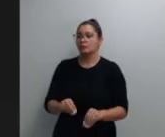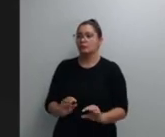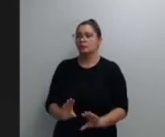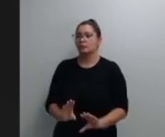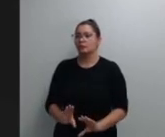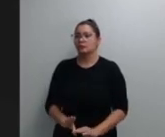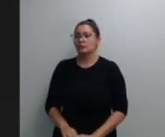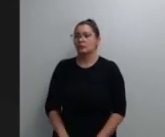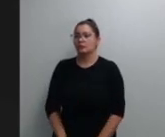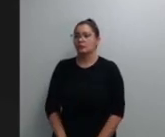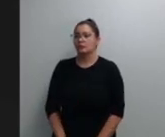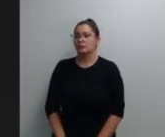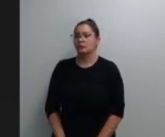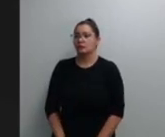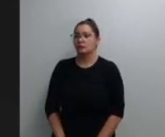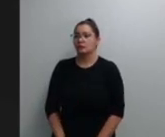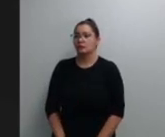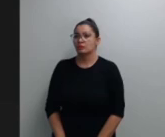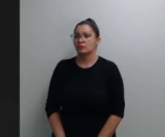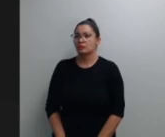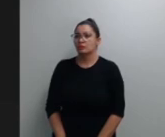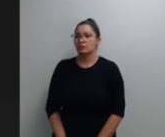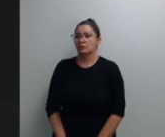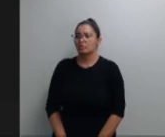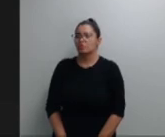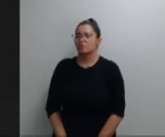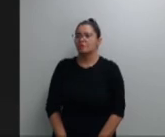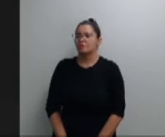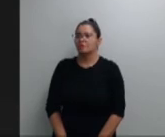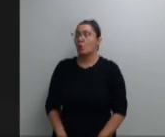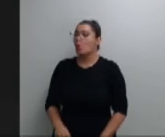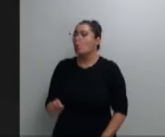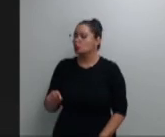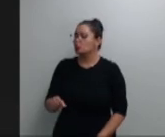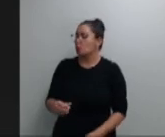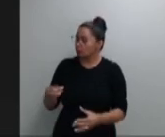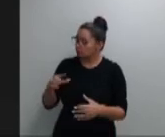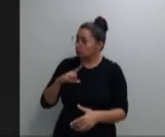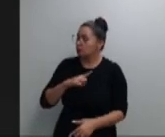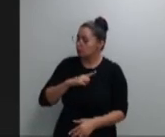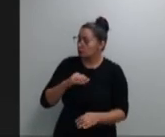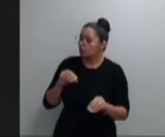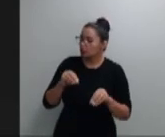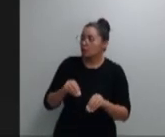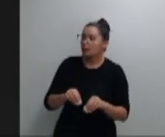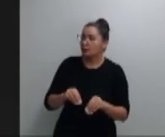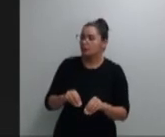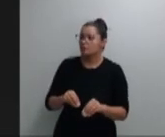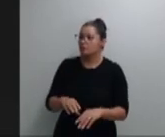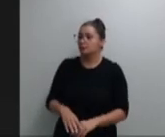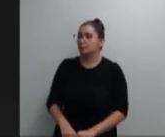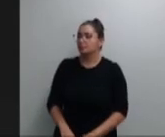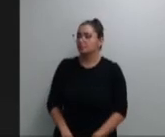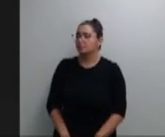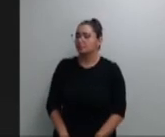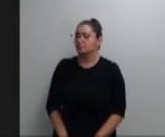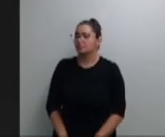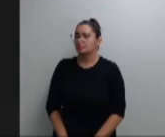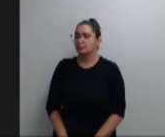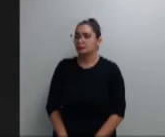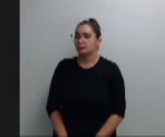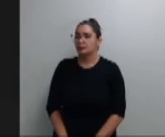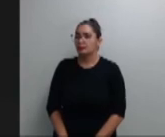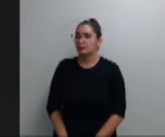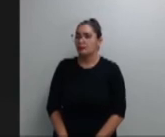de todos os destaques nesses né ministro Gurgel esses aqui eu estou mantendo os que estão eu levantei de dois da sessão virtual